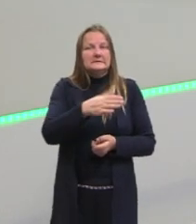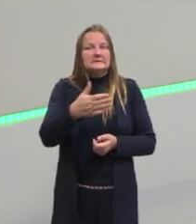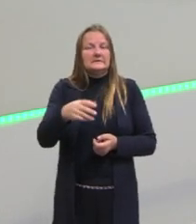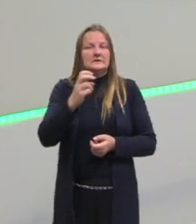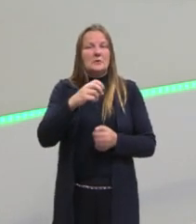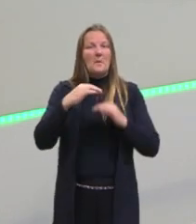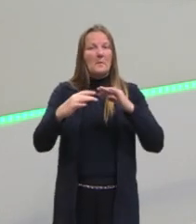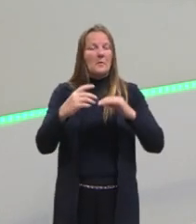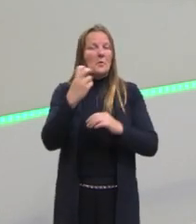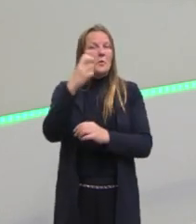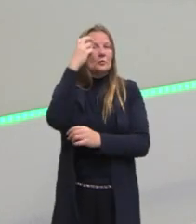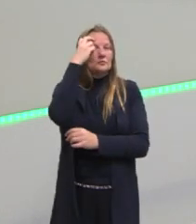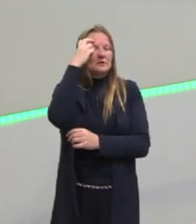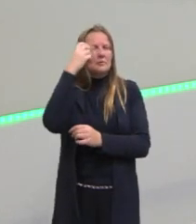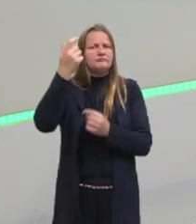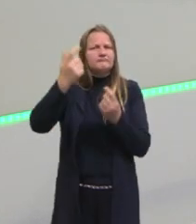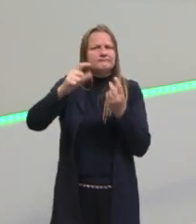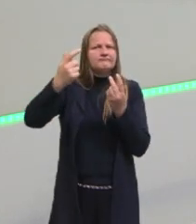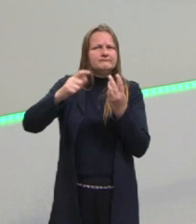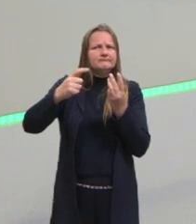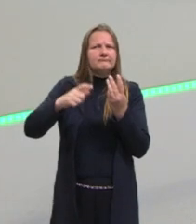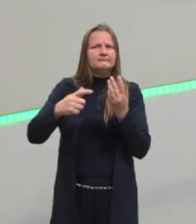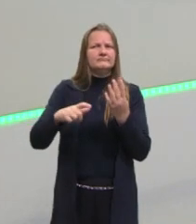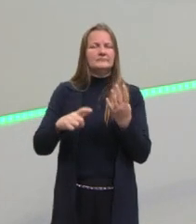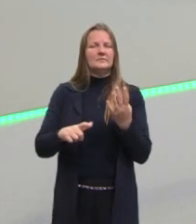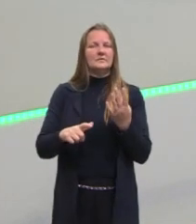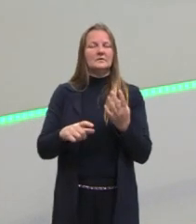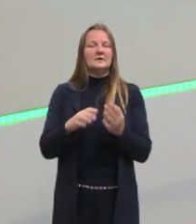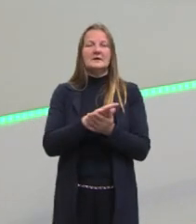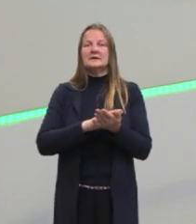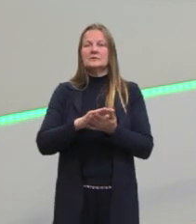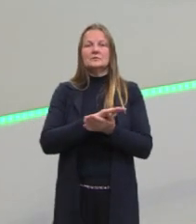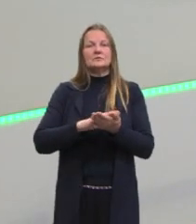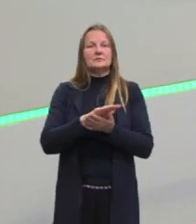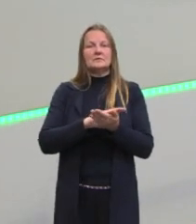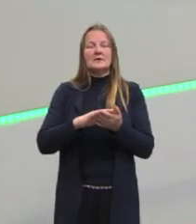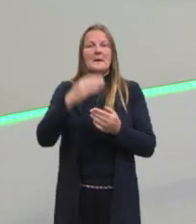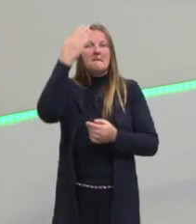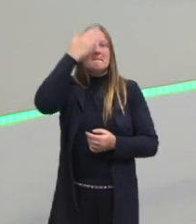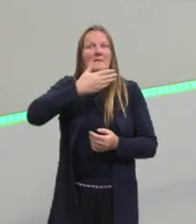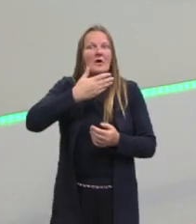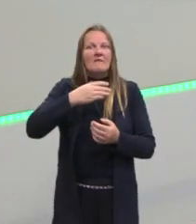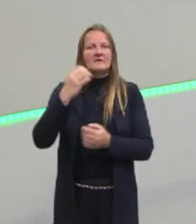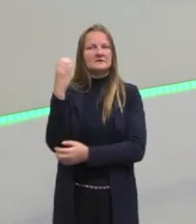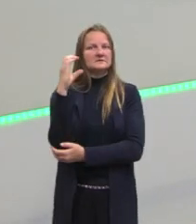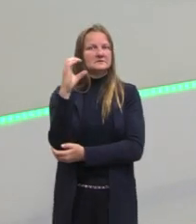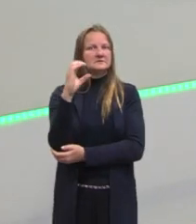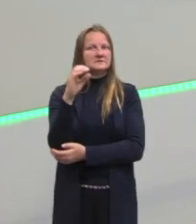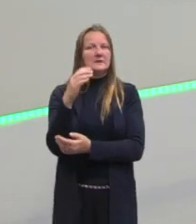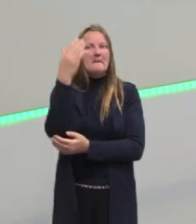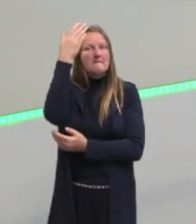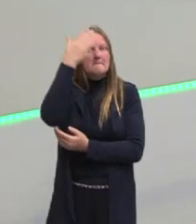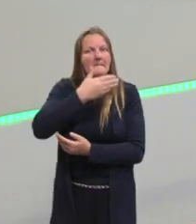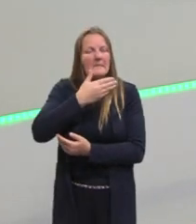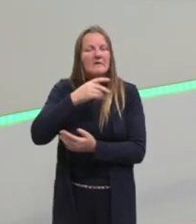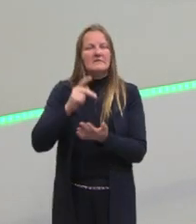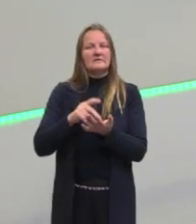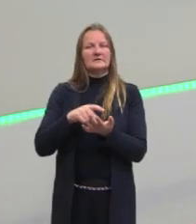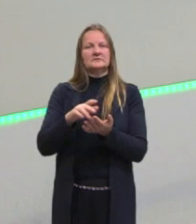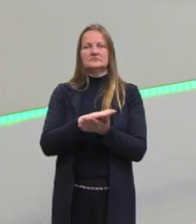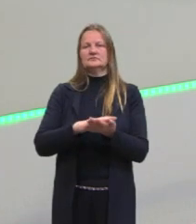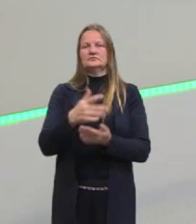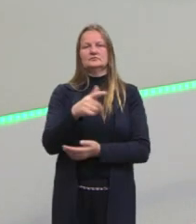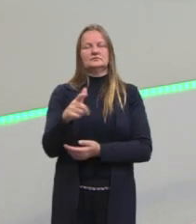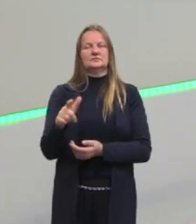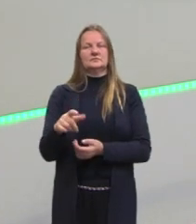cultural repetitivo, a gente não tem no senso comum comprovação científica, tá? Então, por exemplo, quando